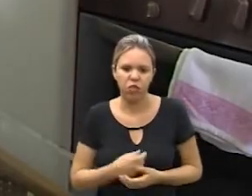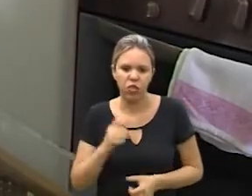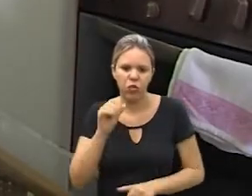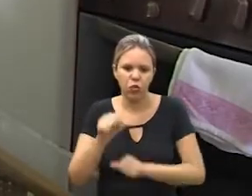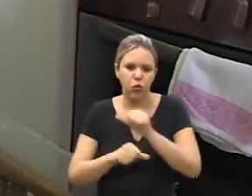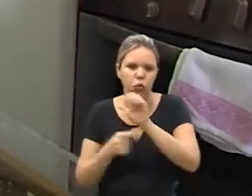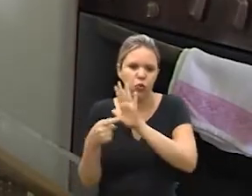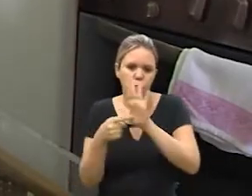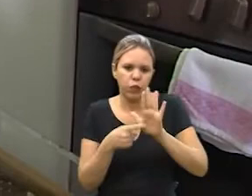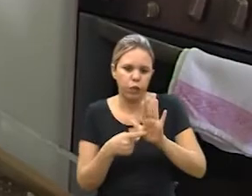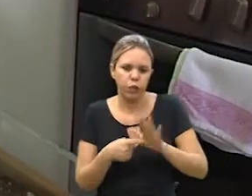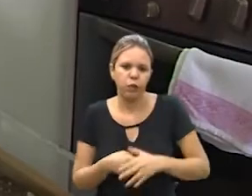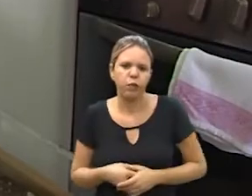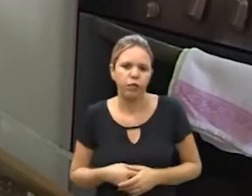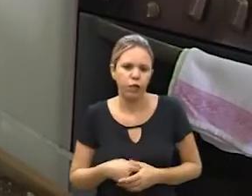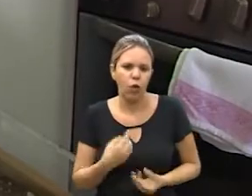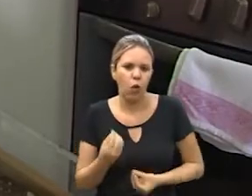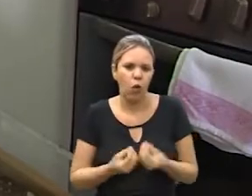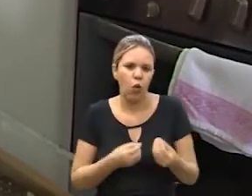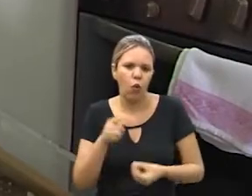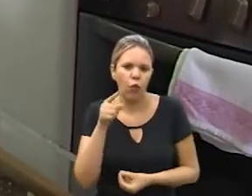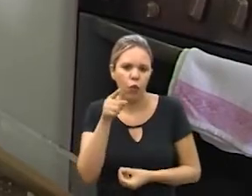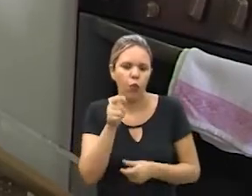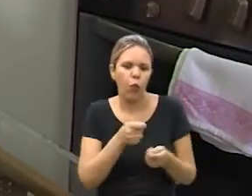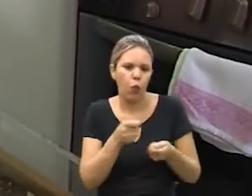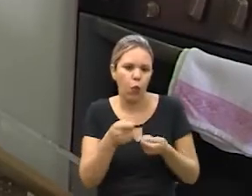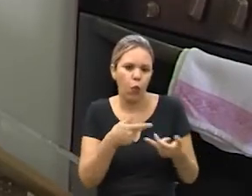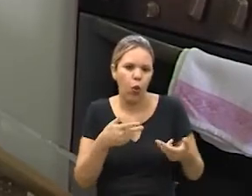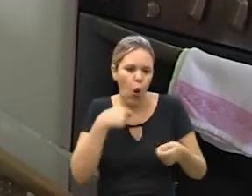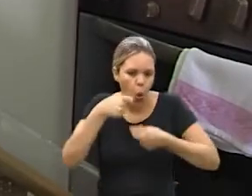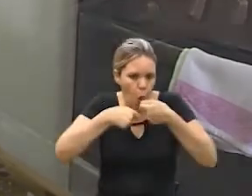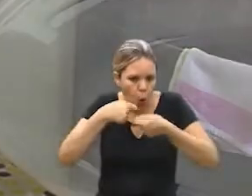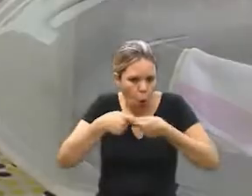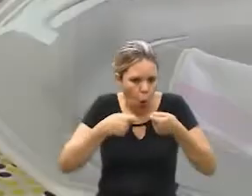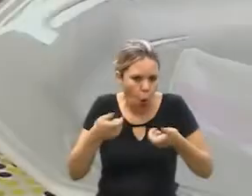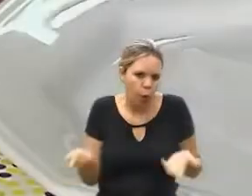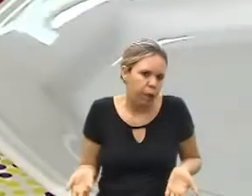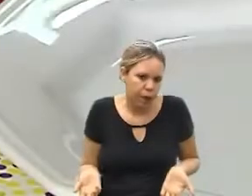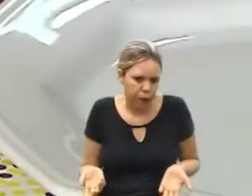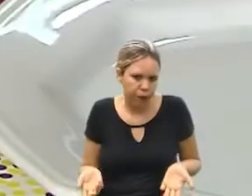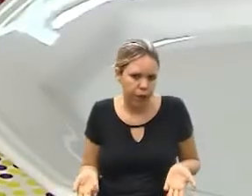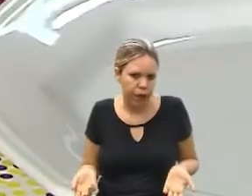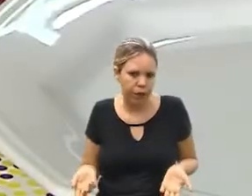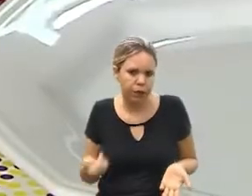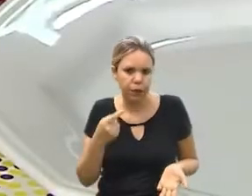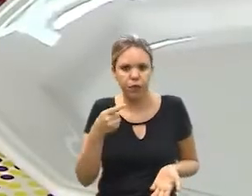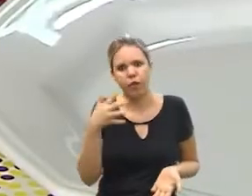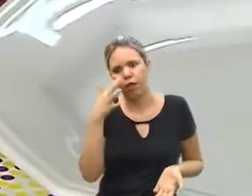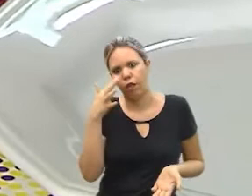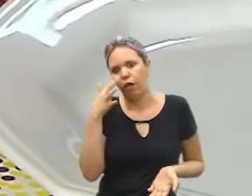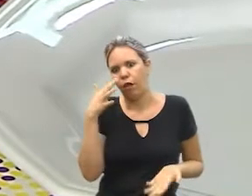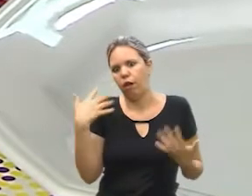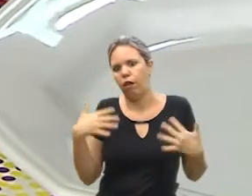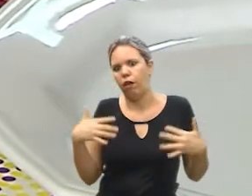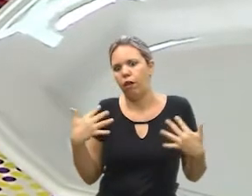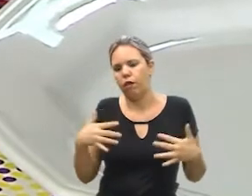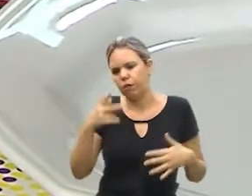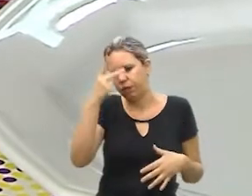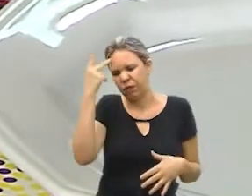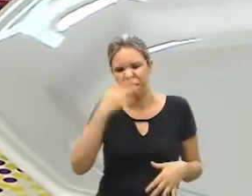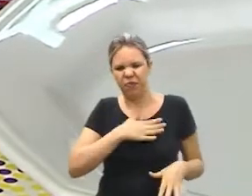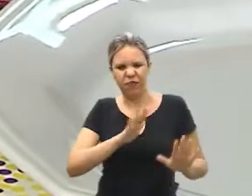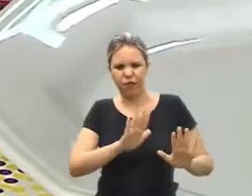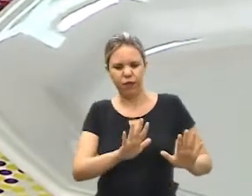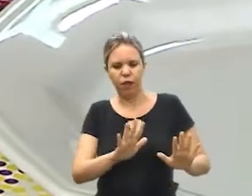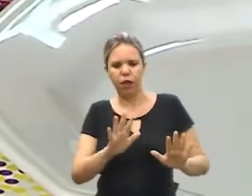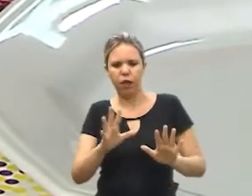muda a apresentação. Muda a forma de você lidar com a comida, entendeu? A forma de você falar, uau! Né? Às vezes a pessoa nem gosta,